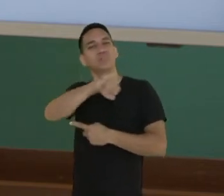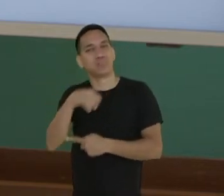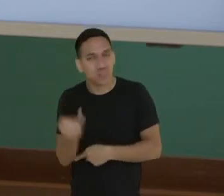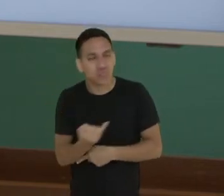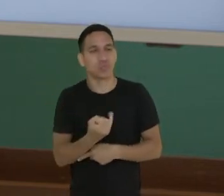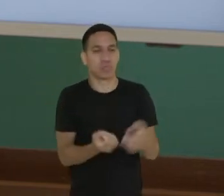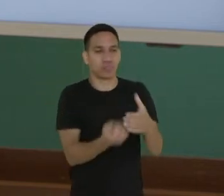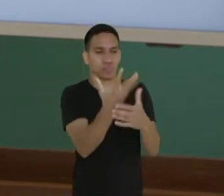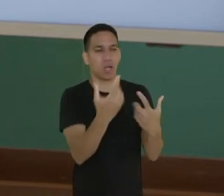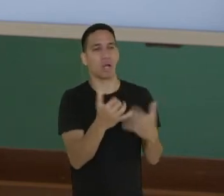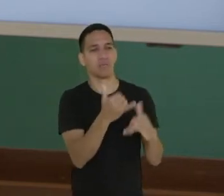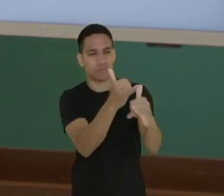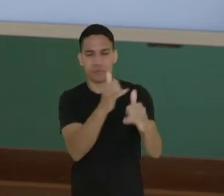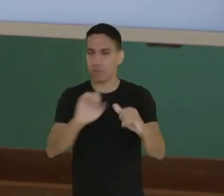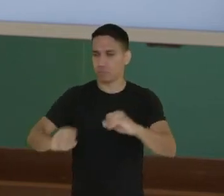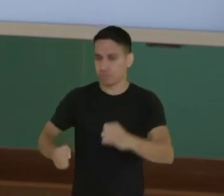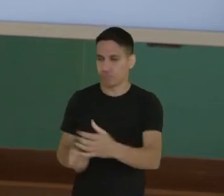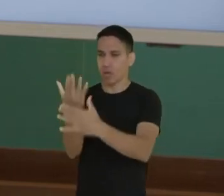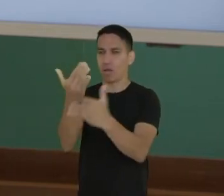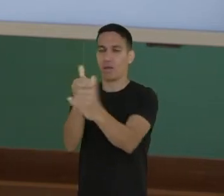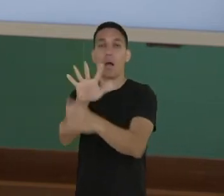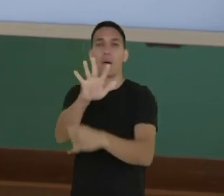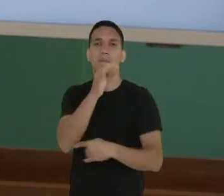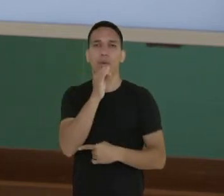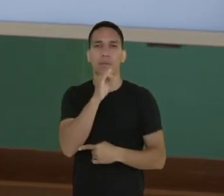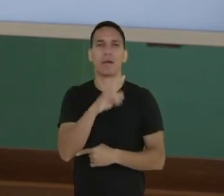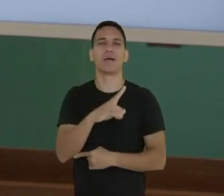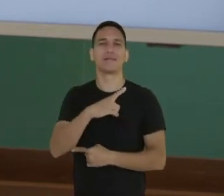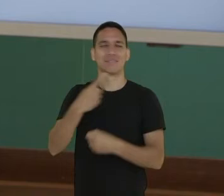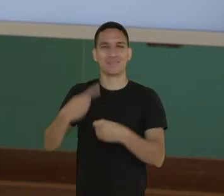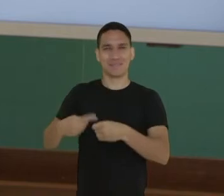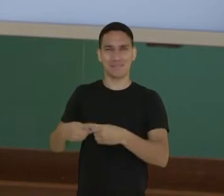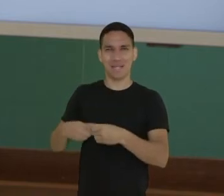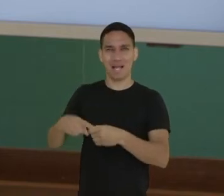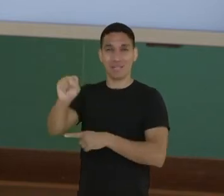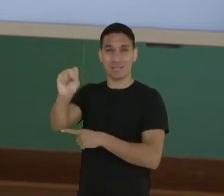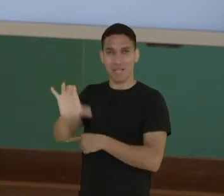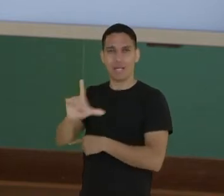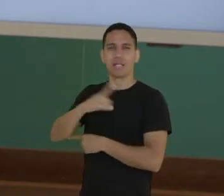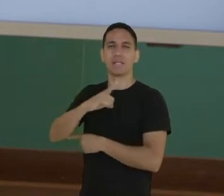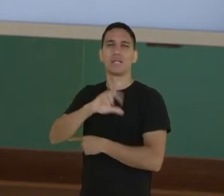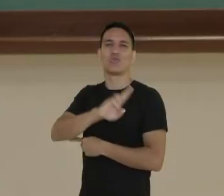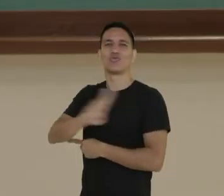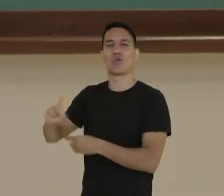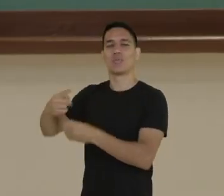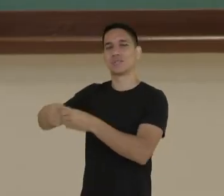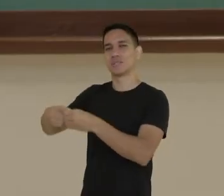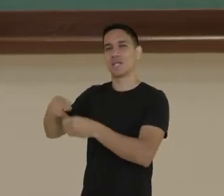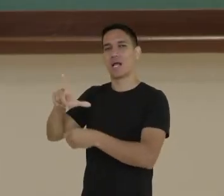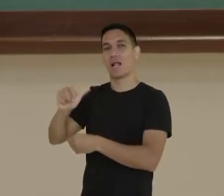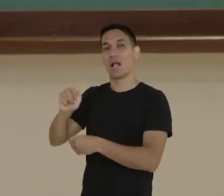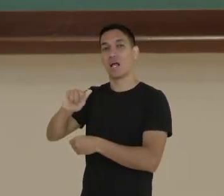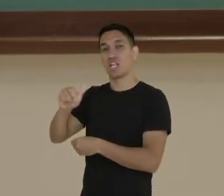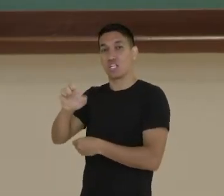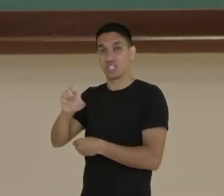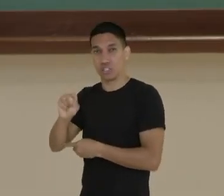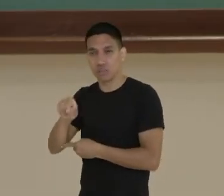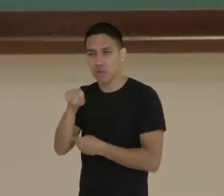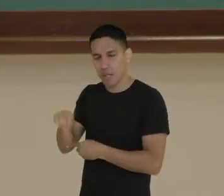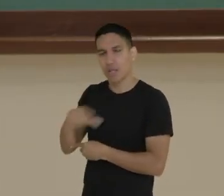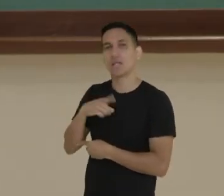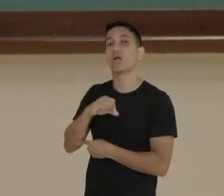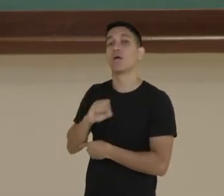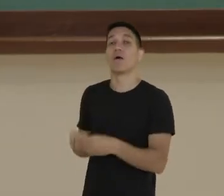esse recurso. Por exemplo, eu venho numa cidade, Santa Catarina, chamada de Lages. Lages nós temos uma empresa lá, por exemplo, uma empresa